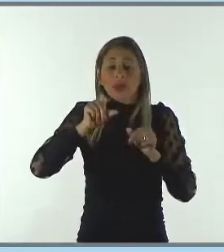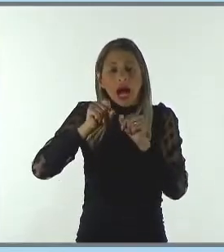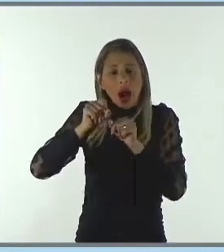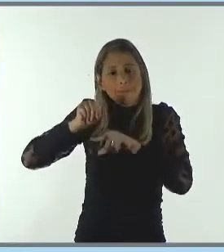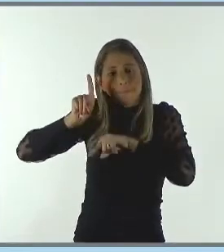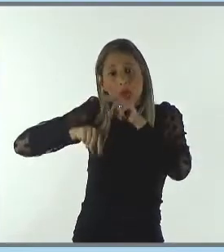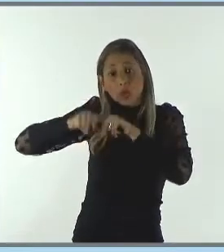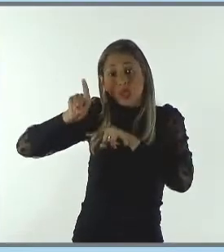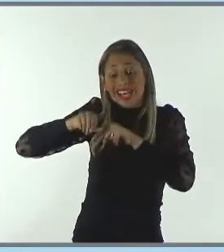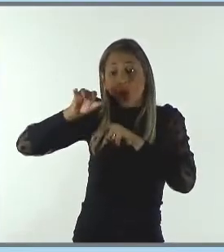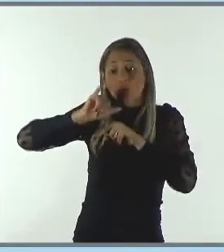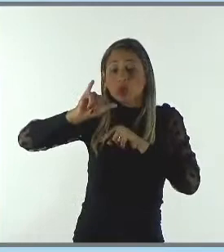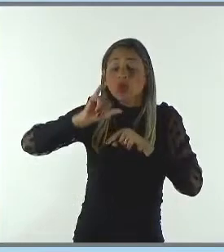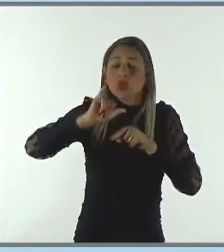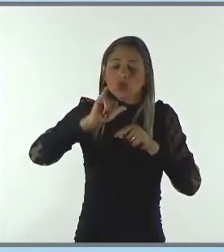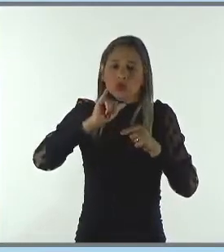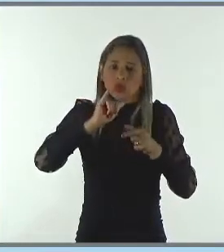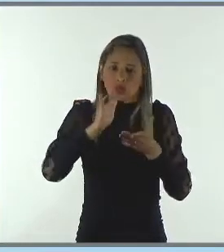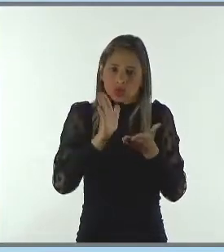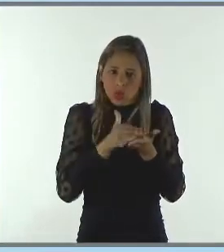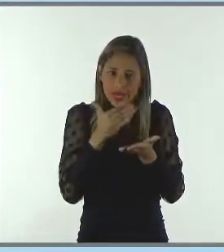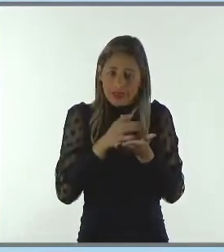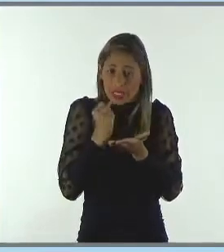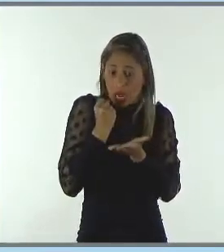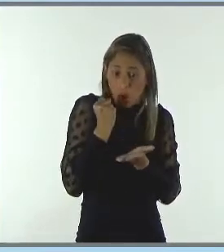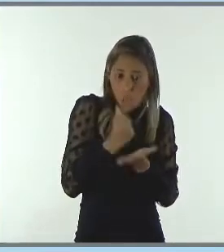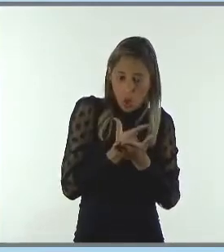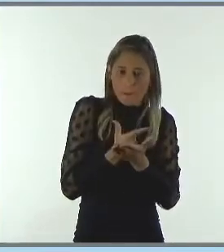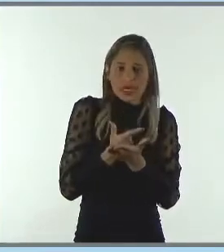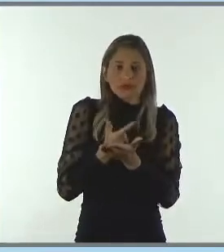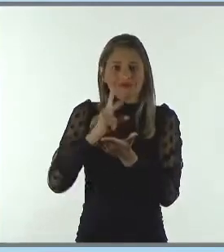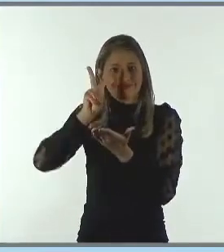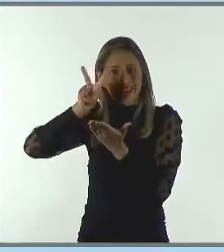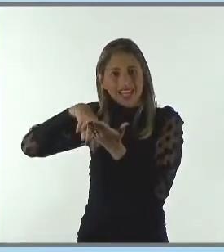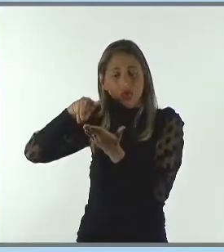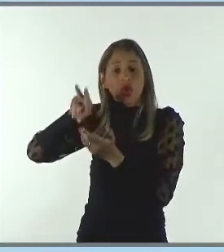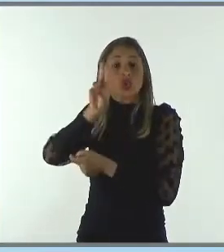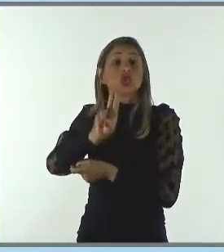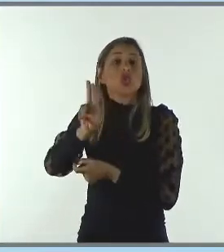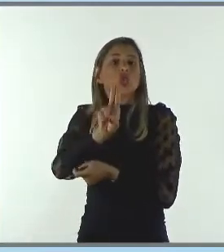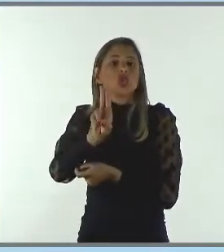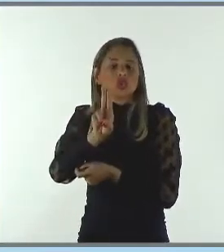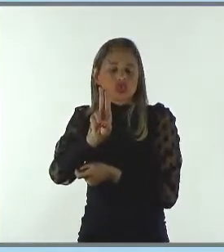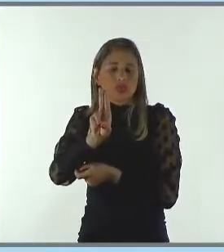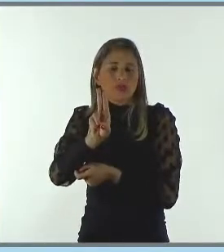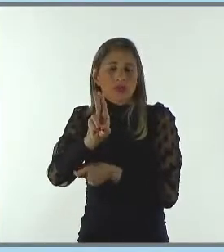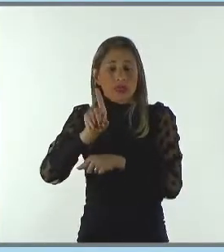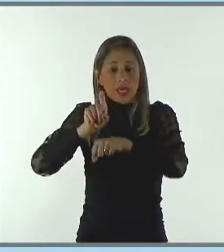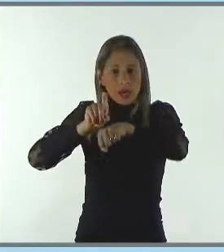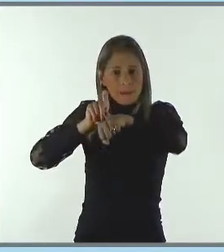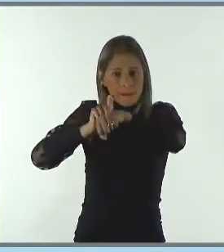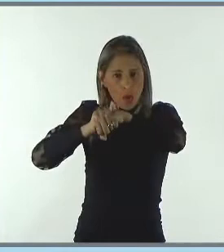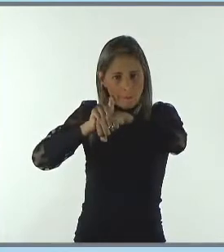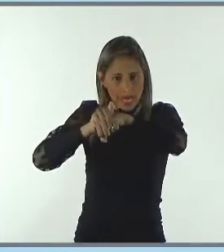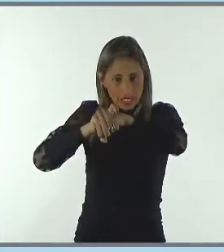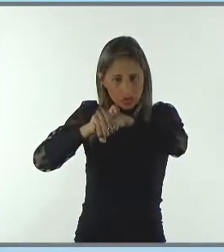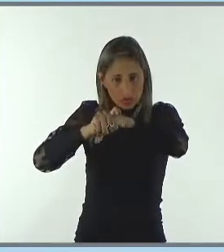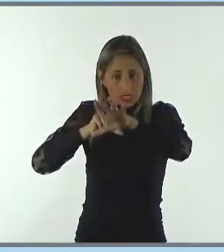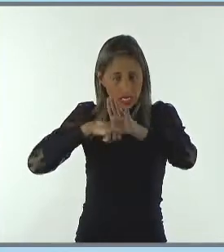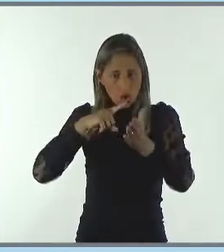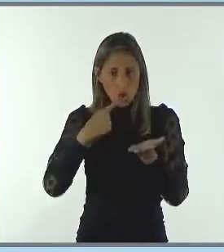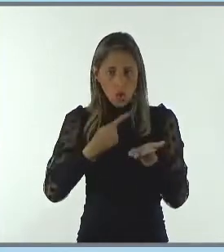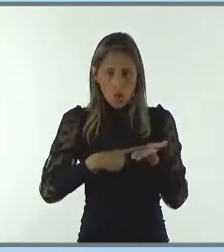da divulgação do livro, da compra, da leitura do livro, do uso do livro. Então, é um momento em que há um